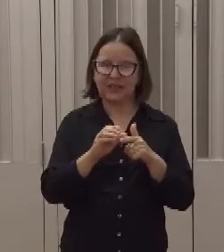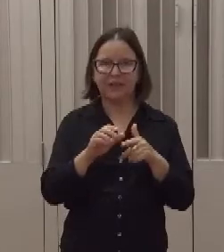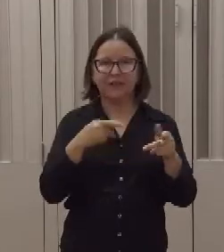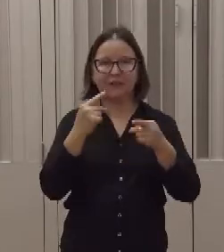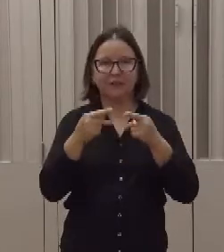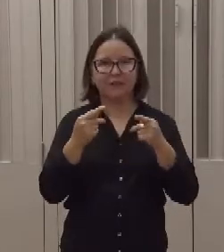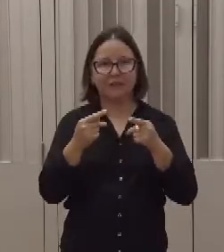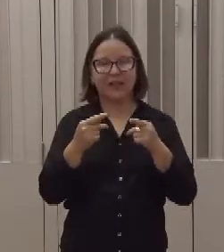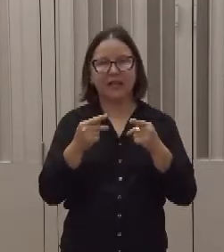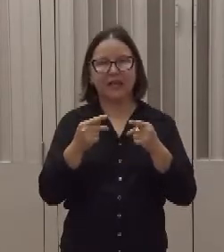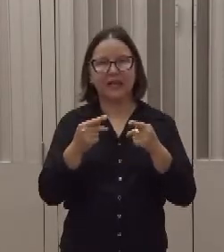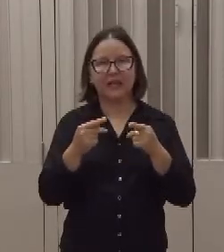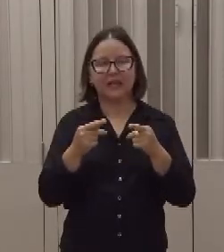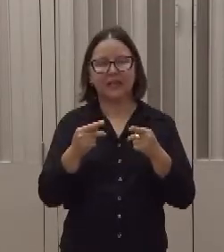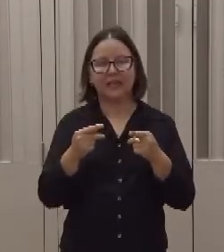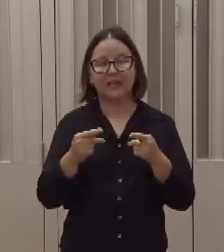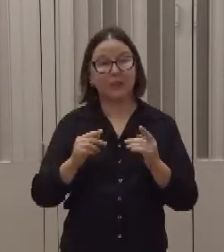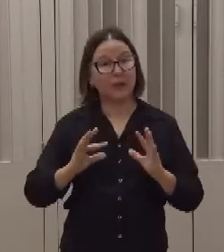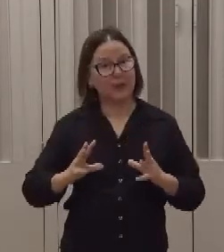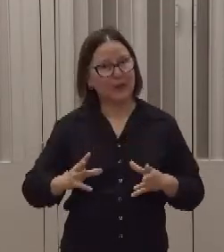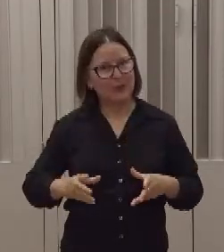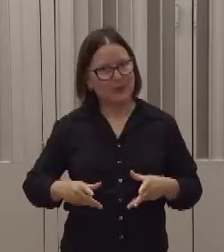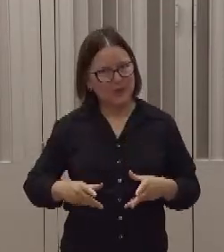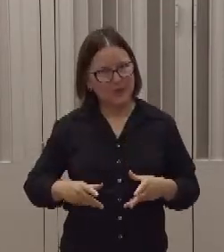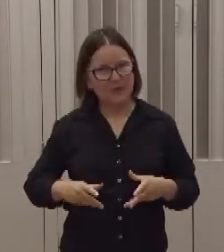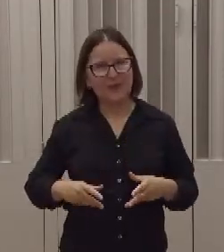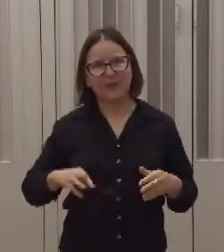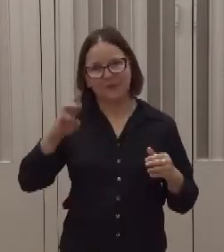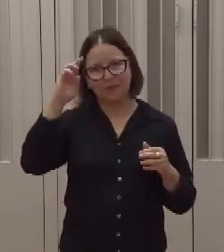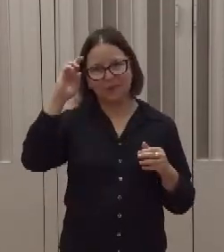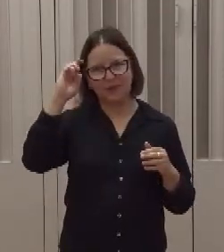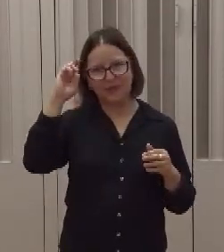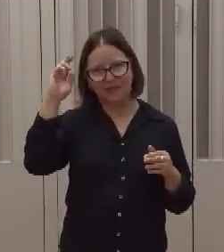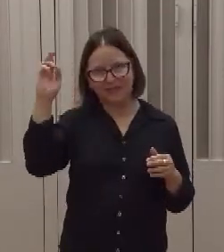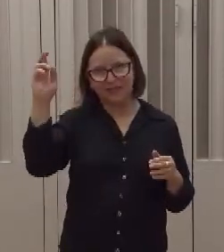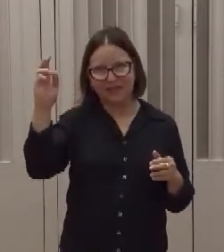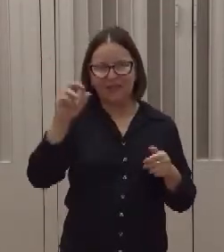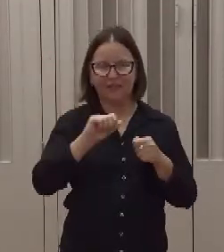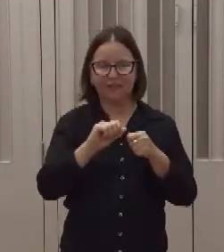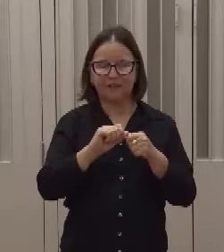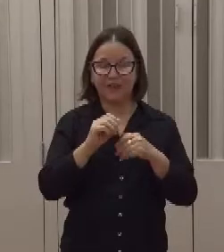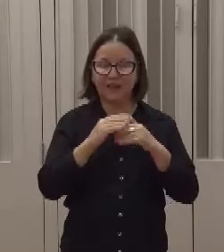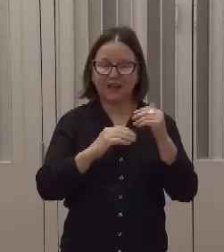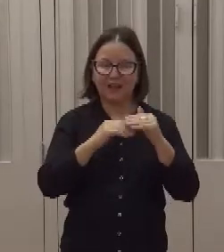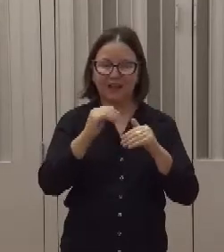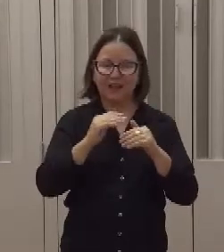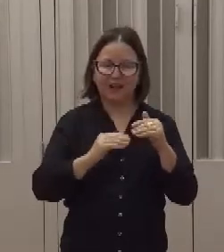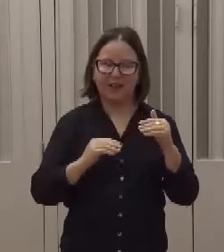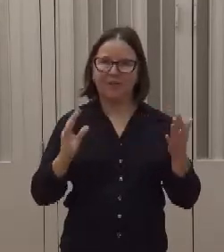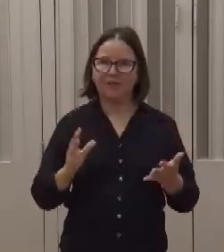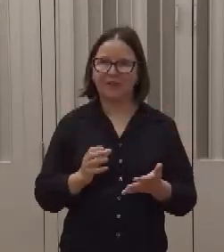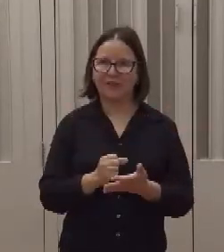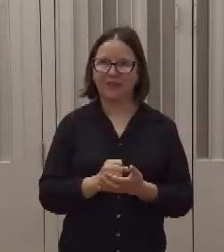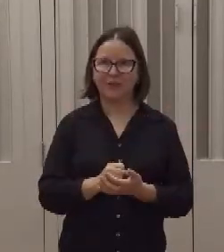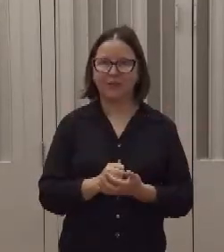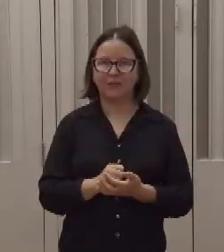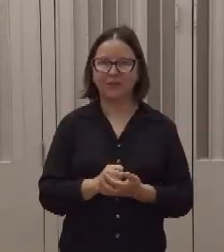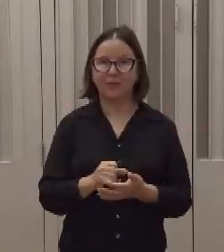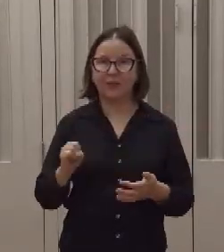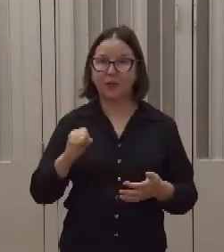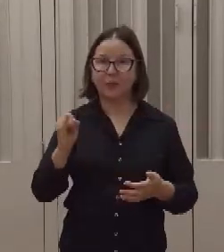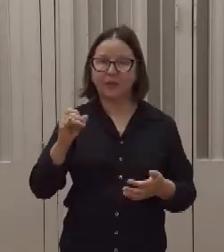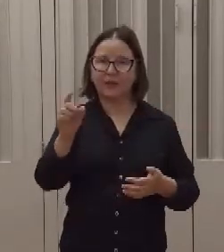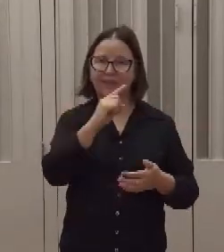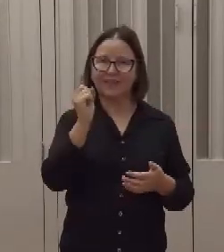Olha quão palpável é. É importante para que nós, enquanto igreja, entendamos qual é a história